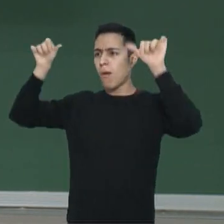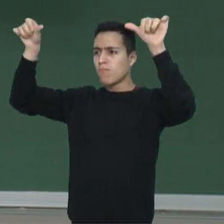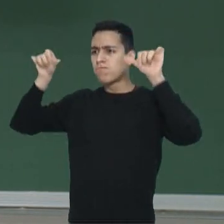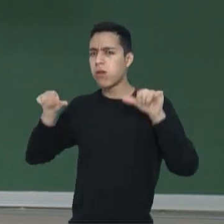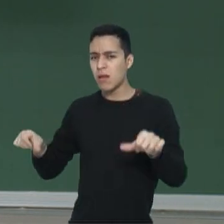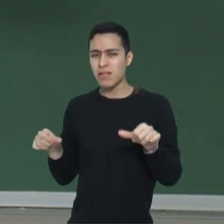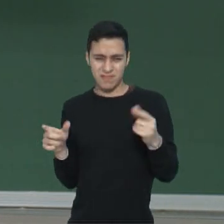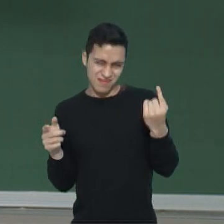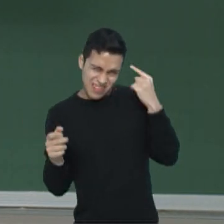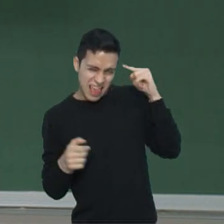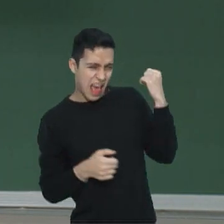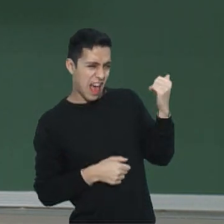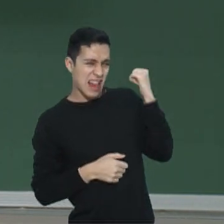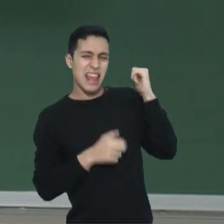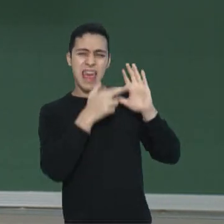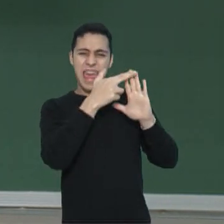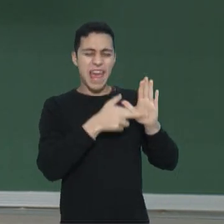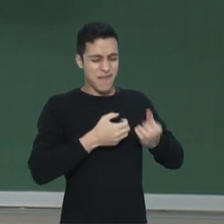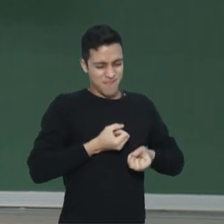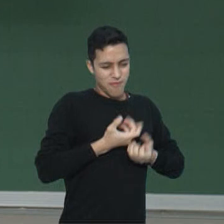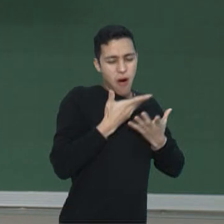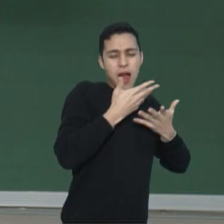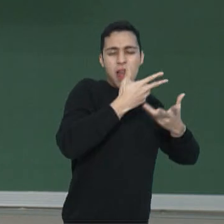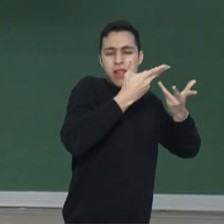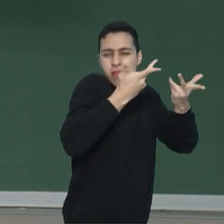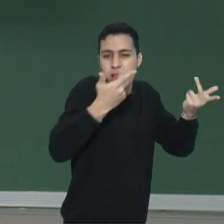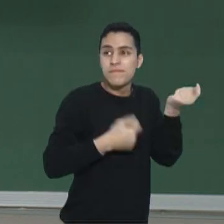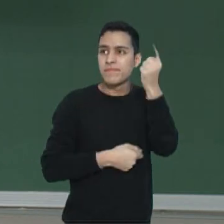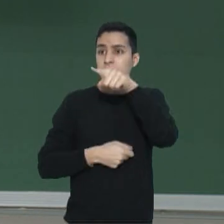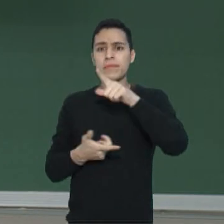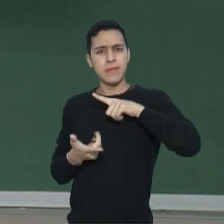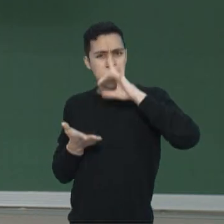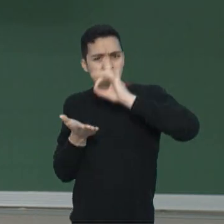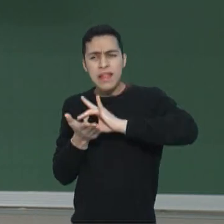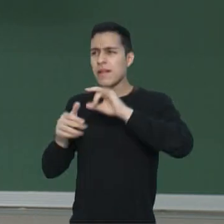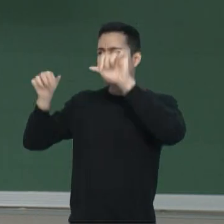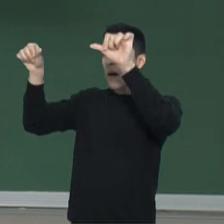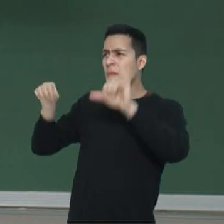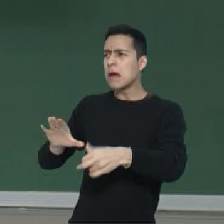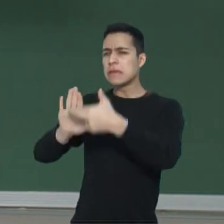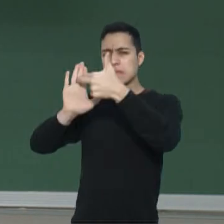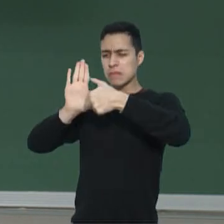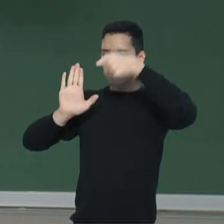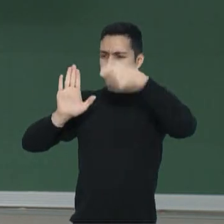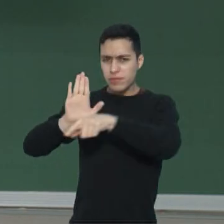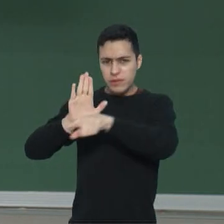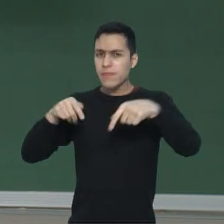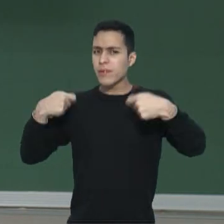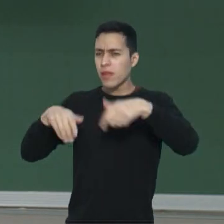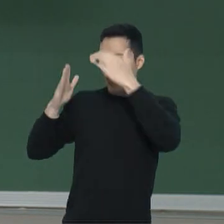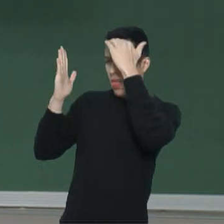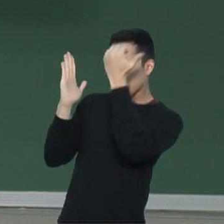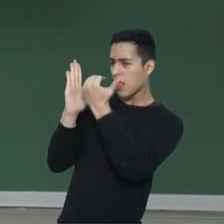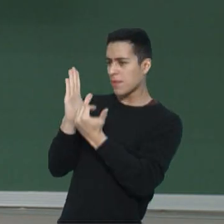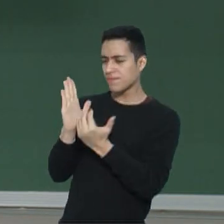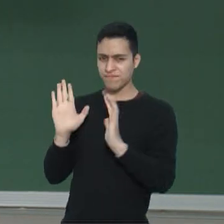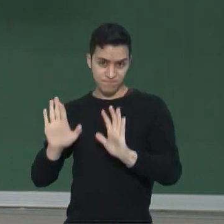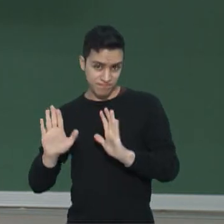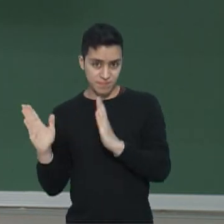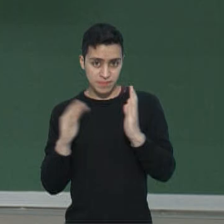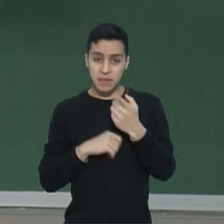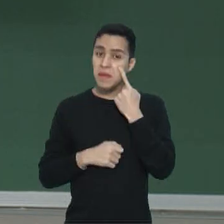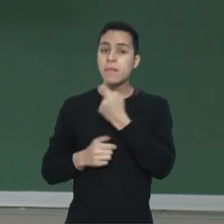regras poéticas, igual nós temos aqui, existem regras reais de atividades que você deve fazer. Agora veja comigo essas